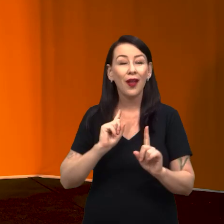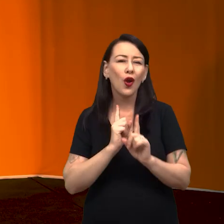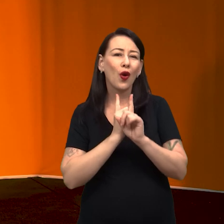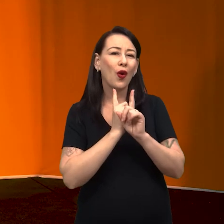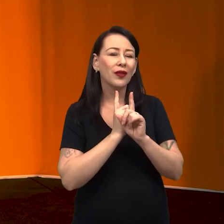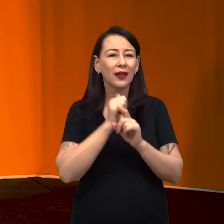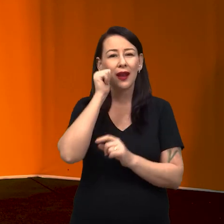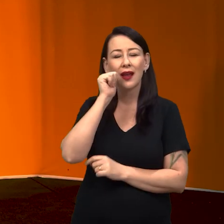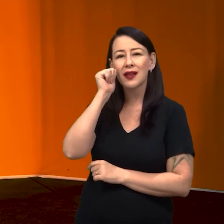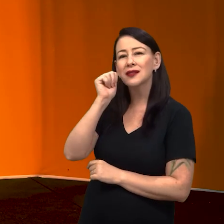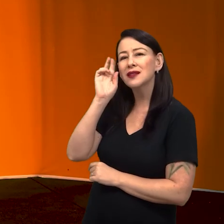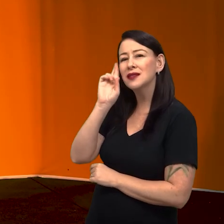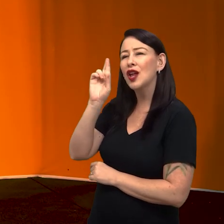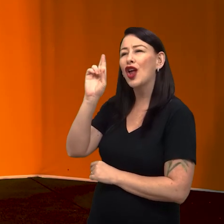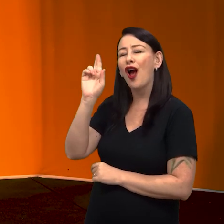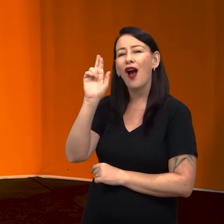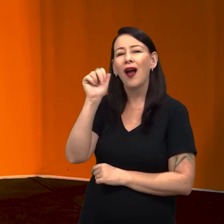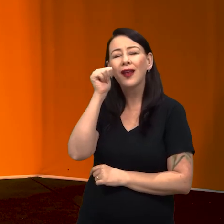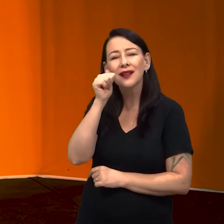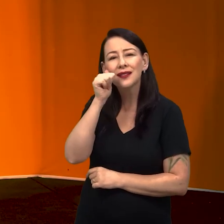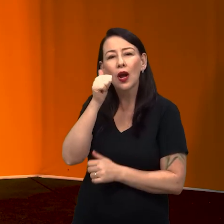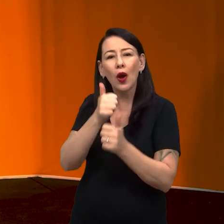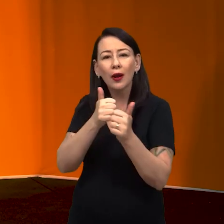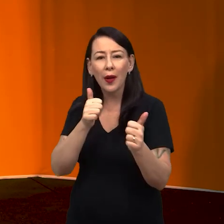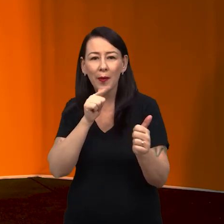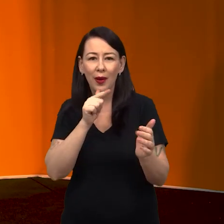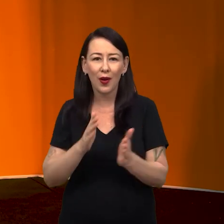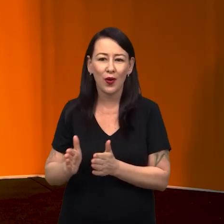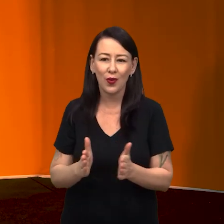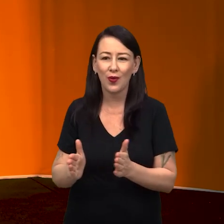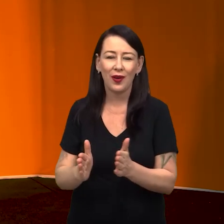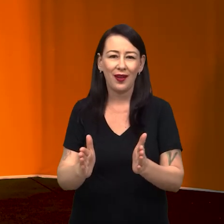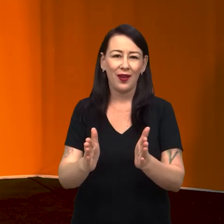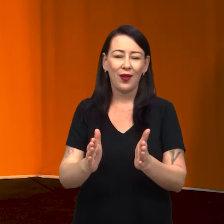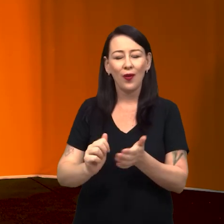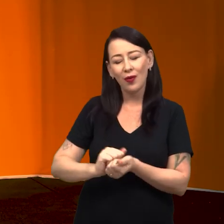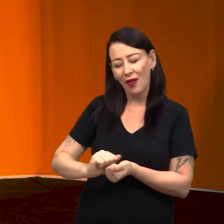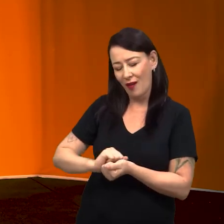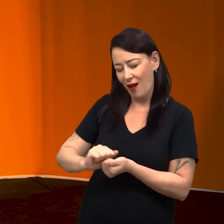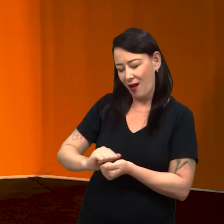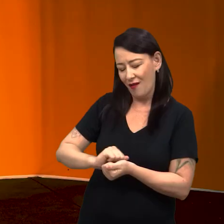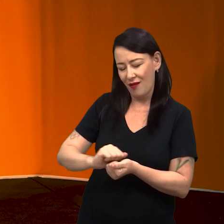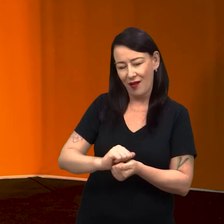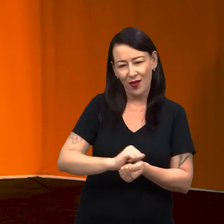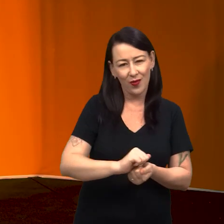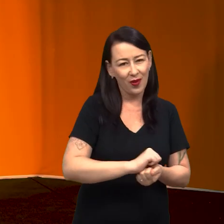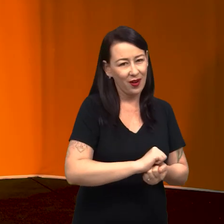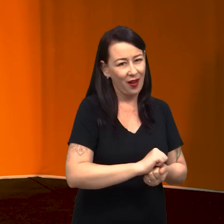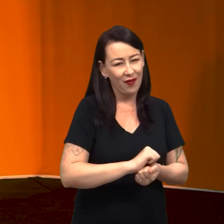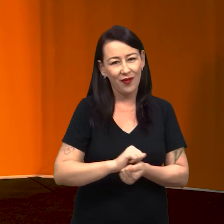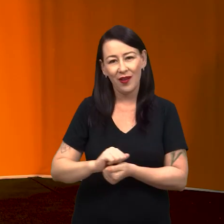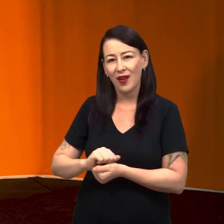Encontrei senhora na beira do rio, lavando os paninhos